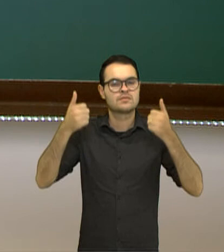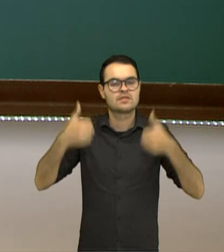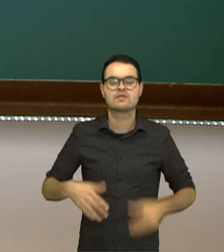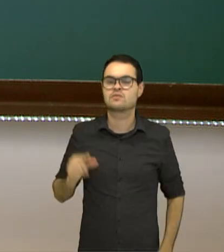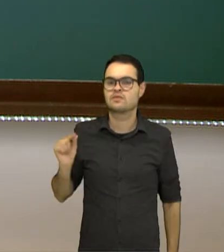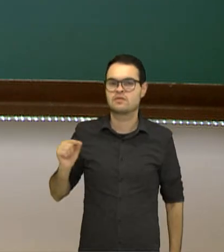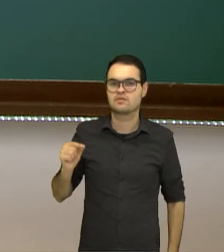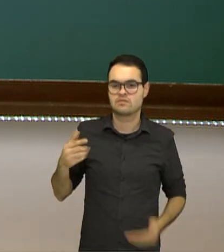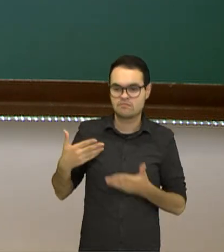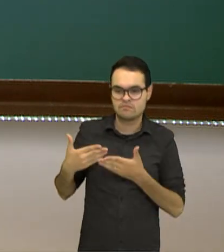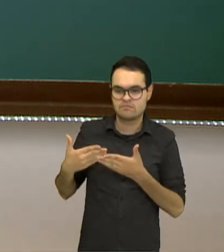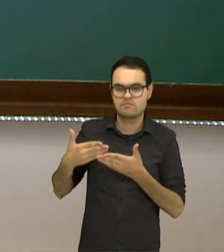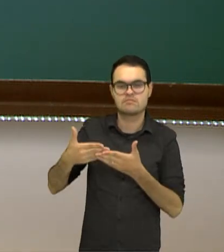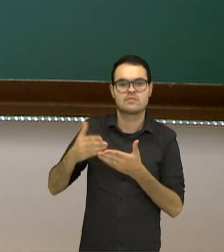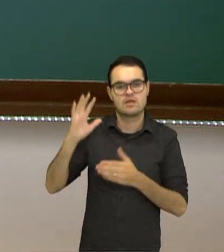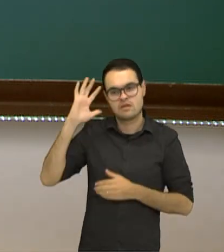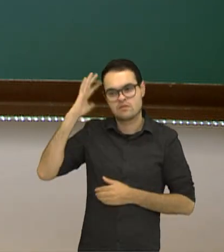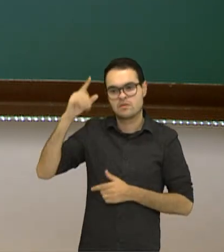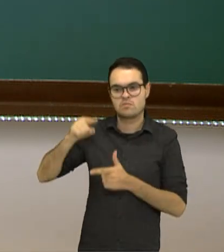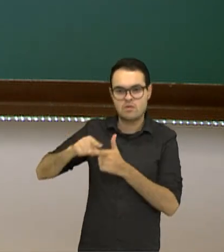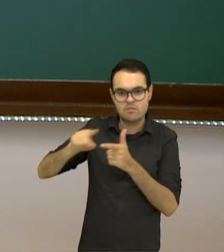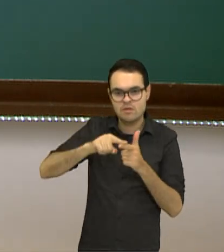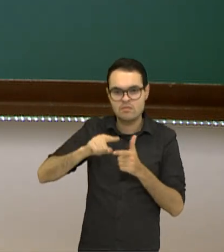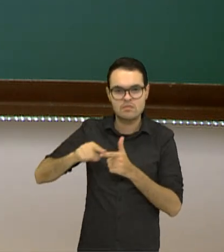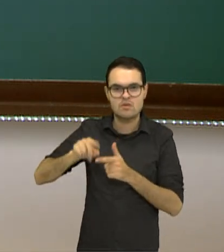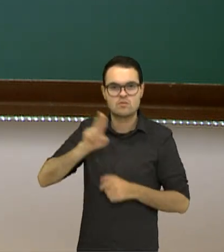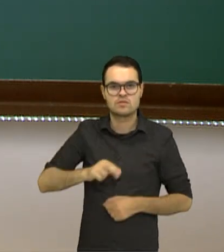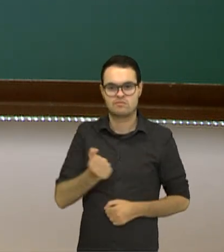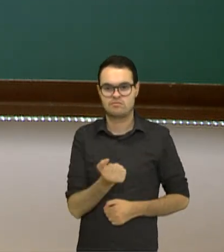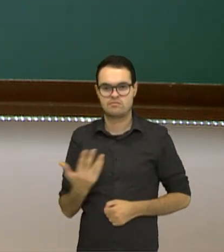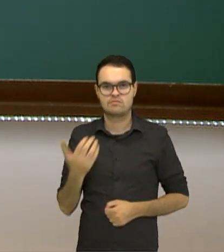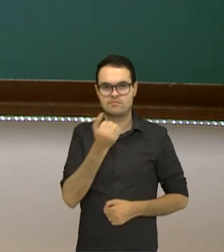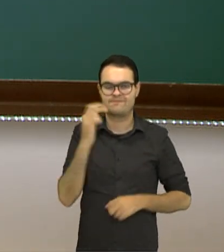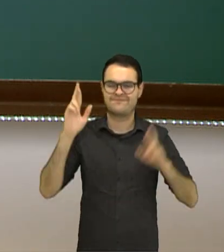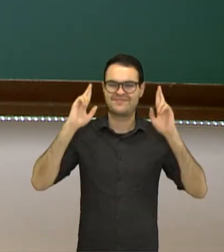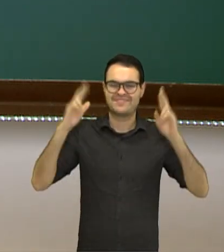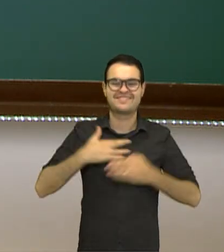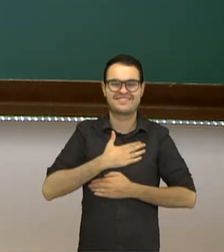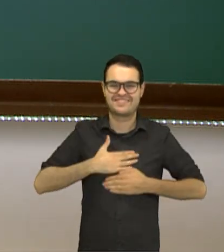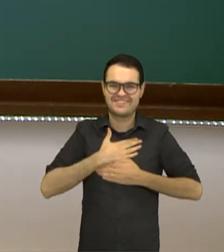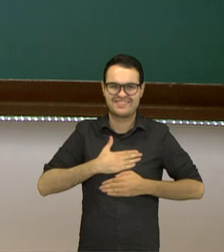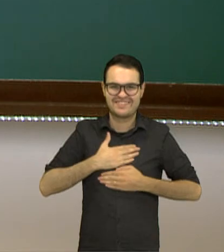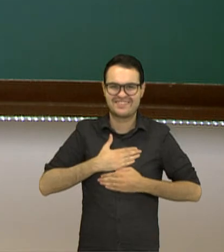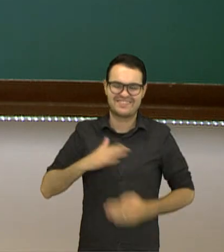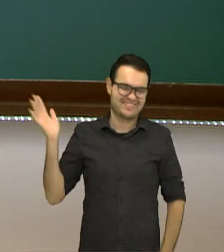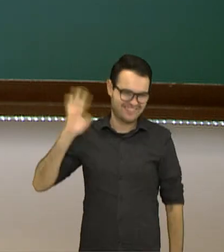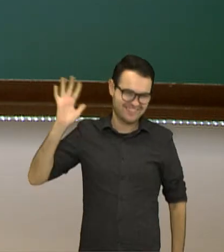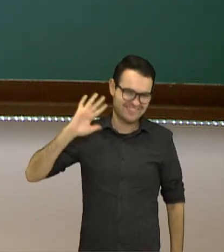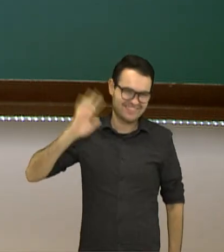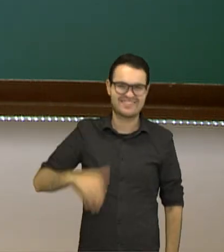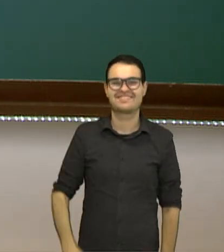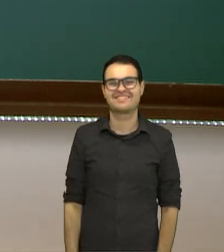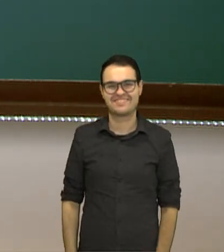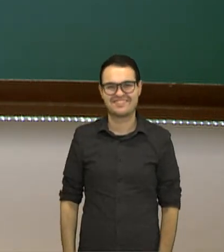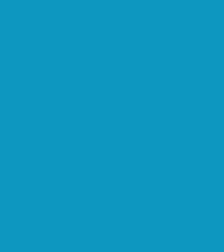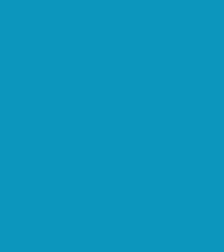Que resolvemos situações e problemas envolvendo a potenciação. Espero que tenham gostado e um até breve.